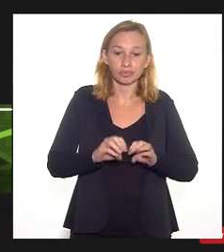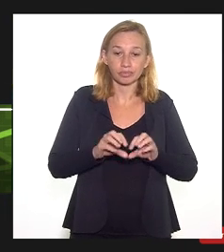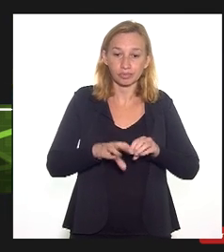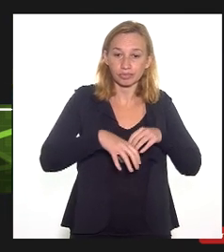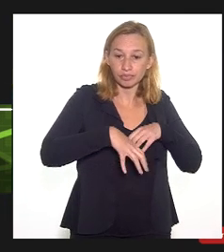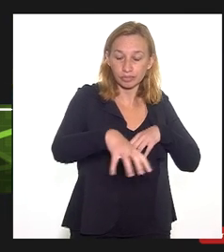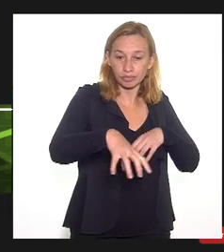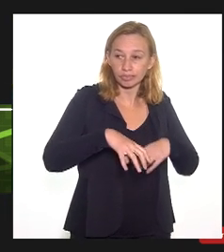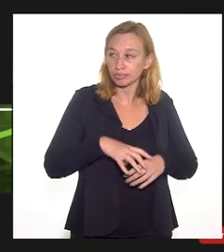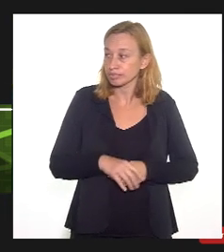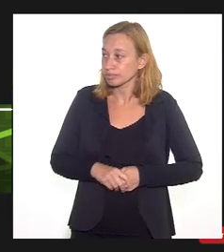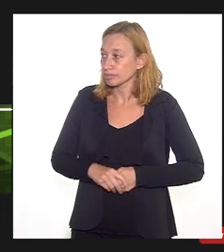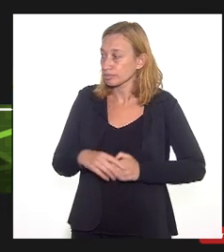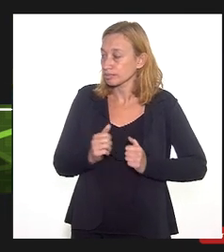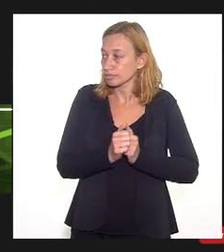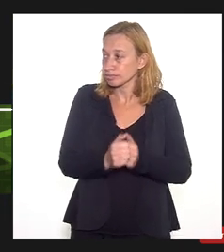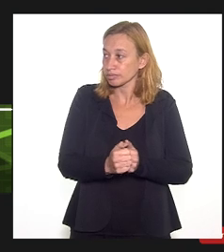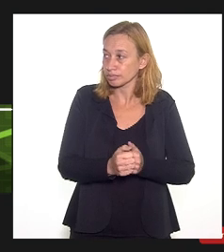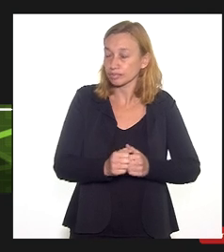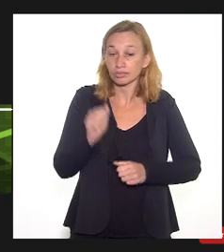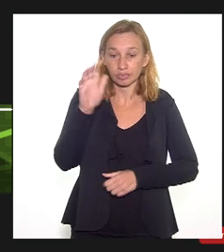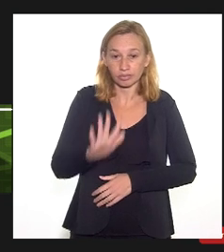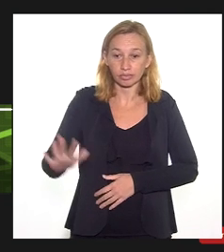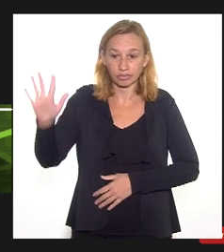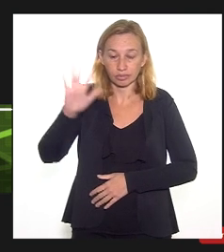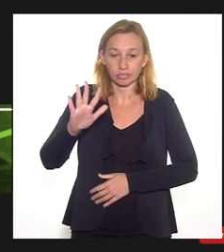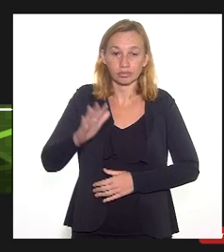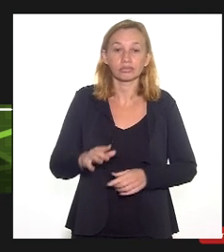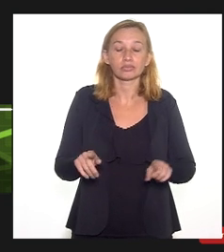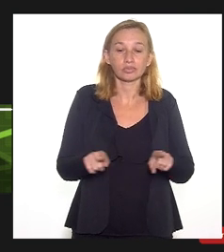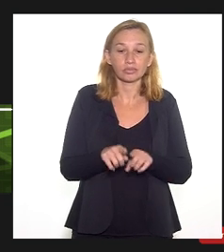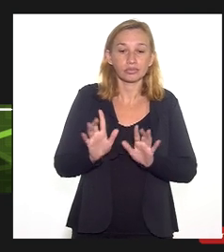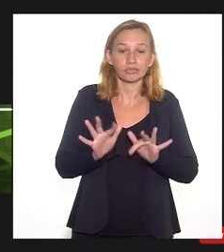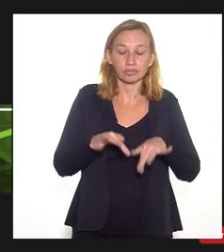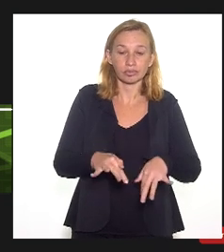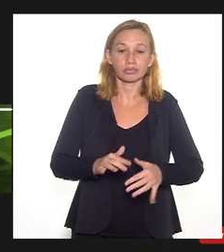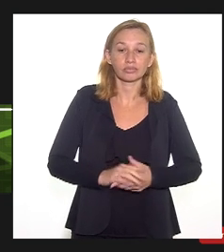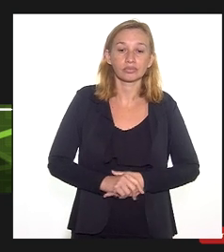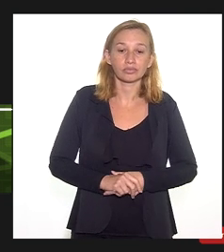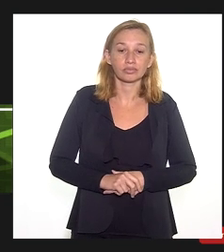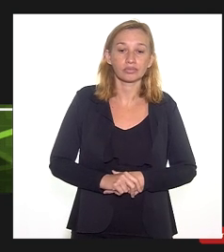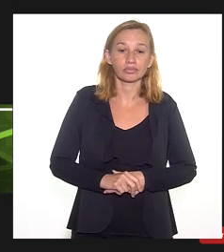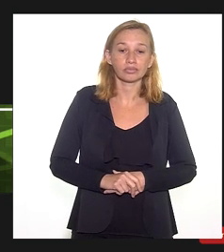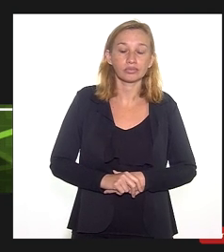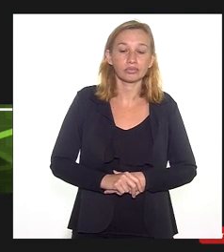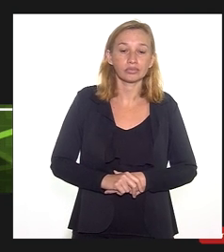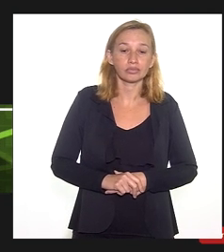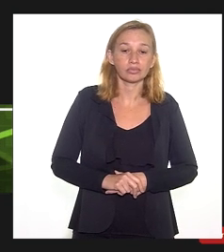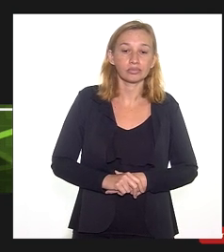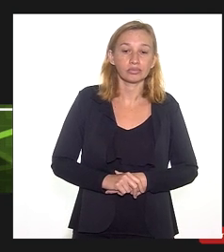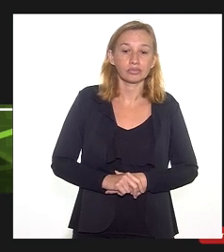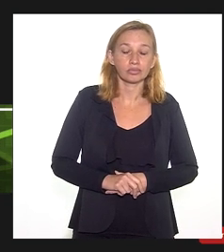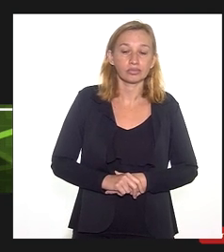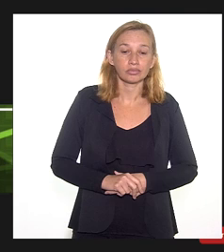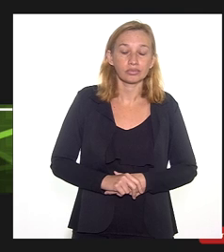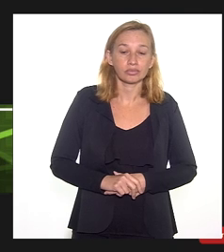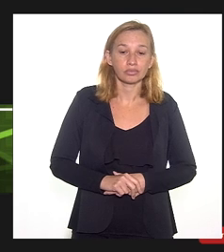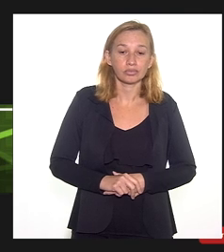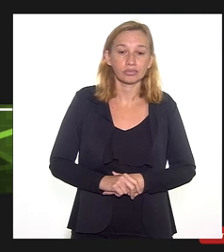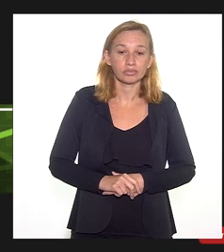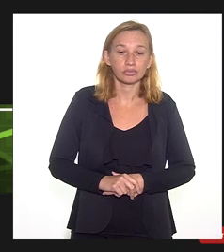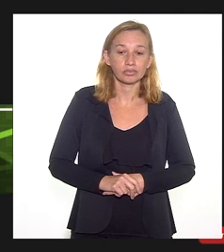ele tem cidade inacessível a nível nacional e para completar para concluir minha fala né